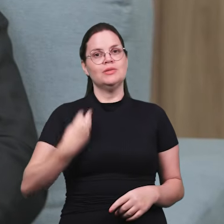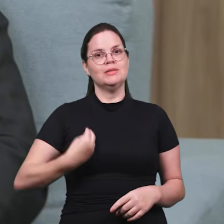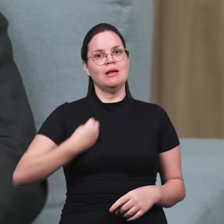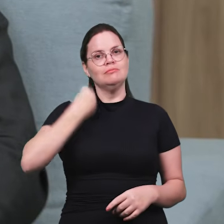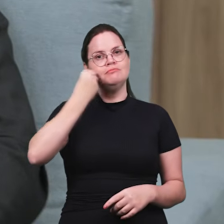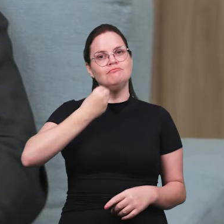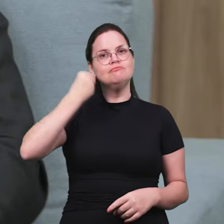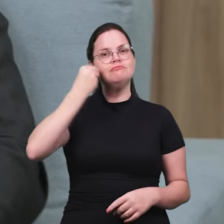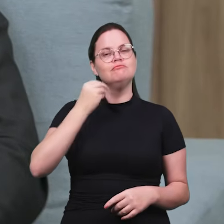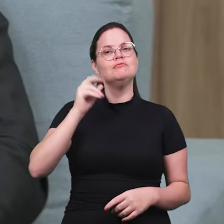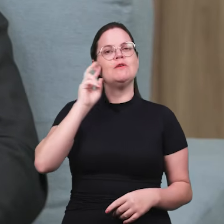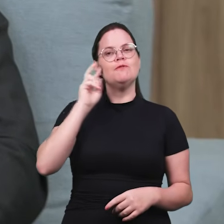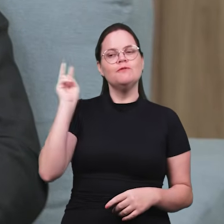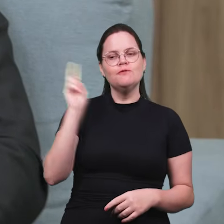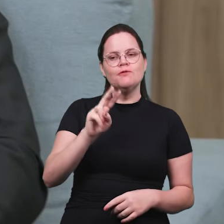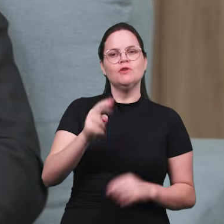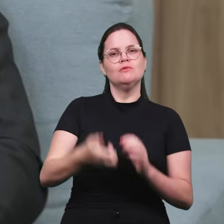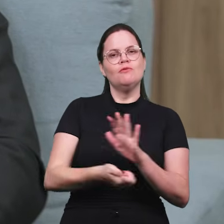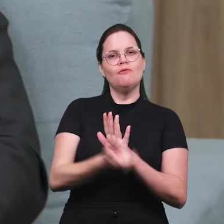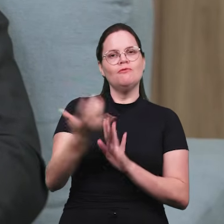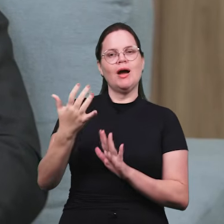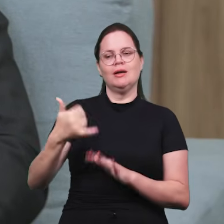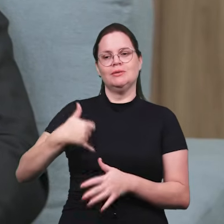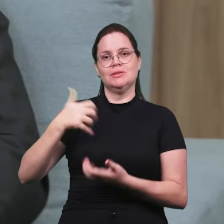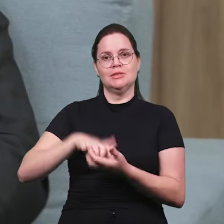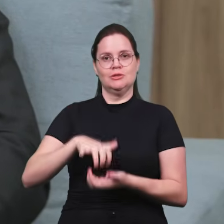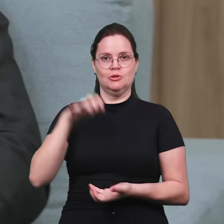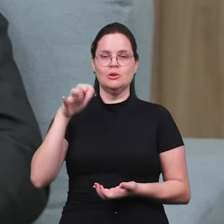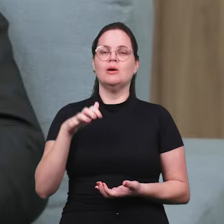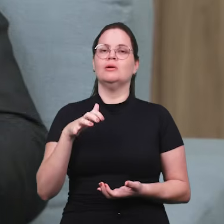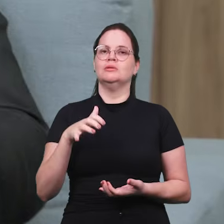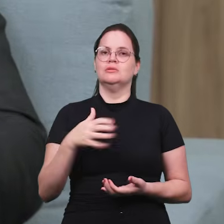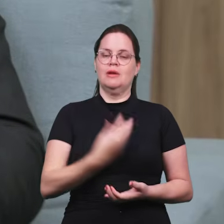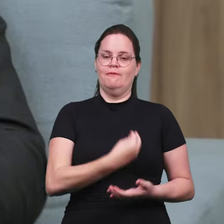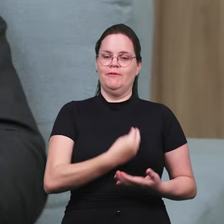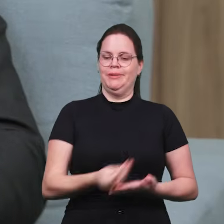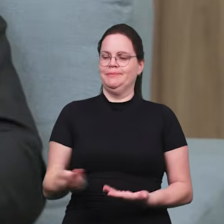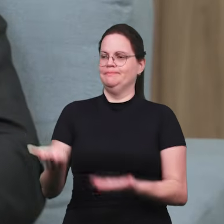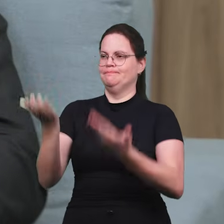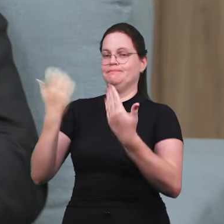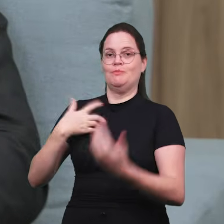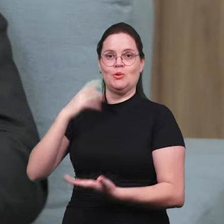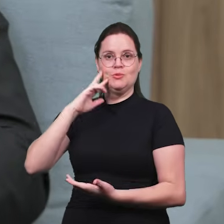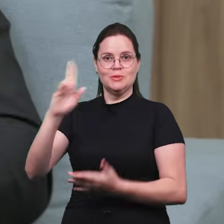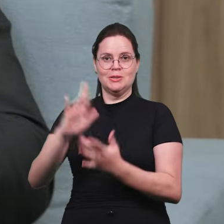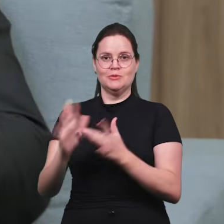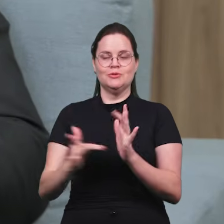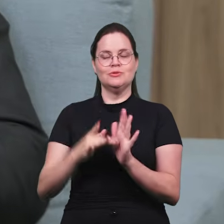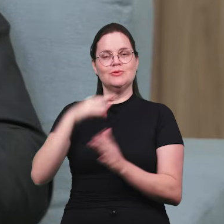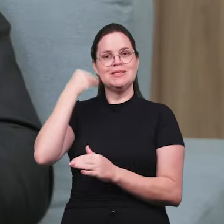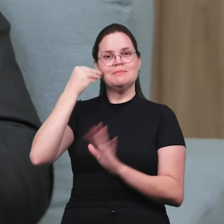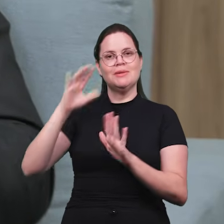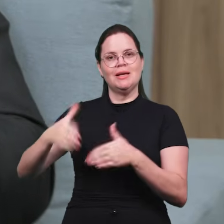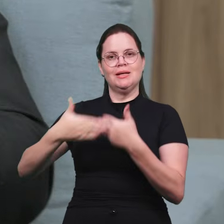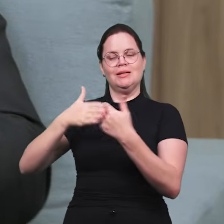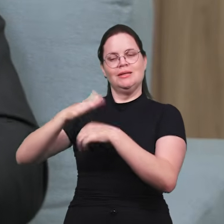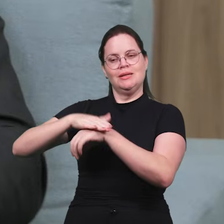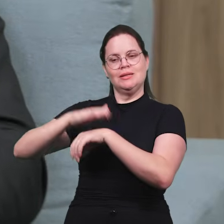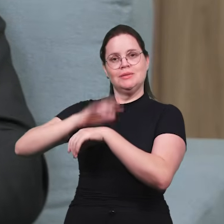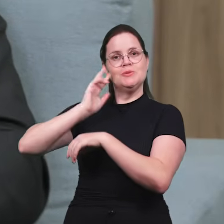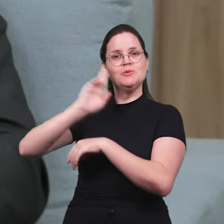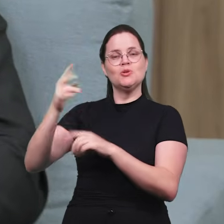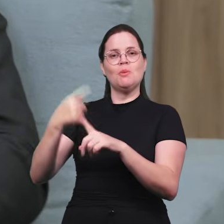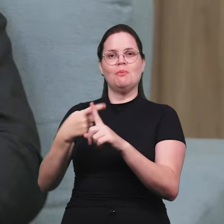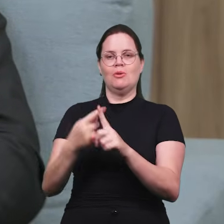vivenciou, você viu muitos idosos entregando sua vida ao Senhor, né? Tendo uma experiência com uma oração que